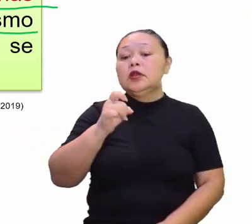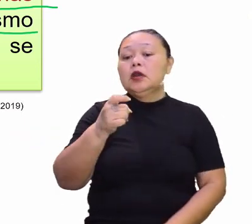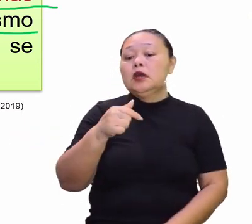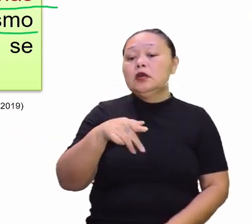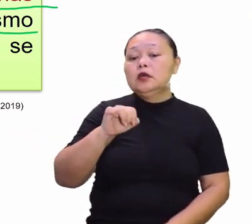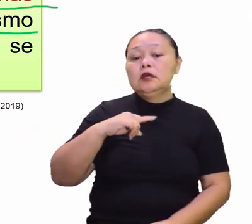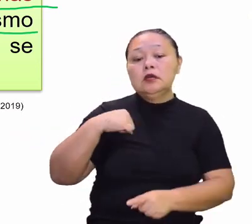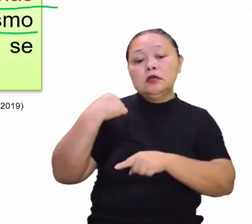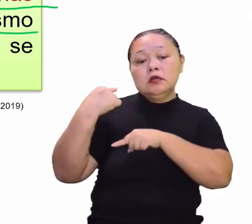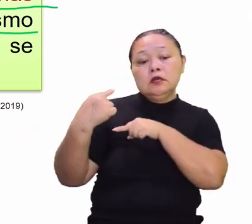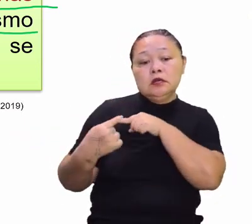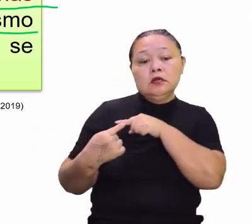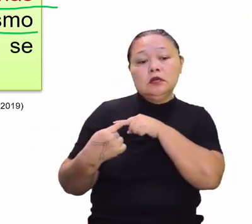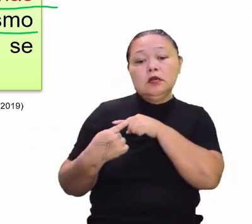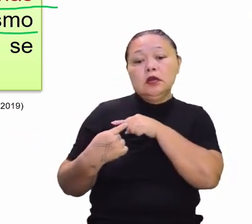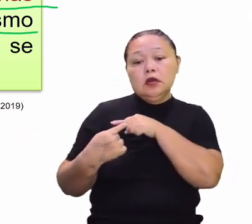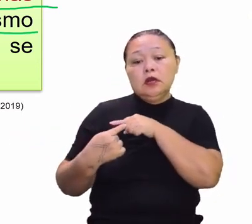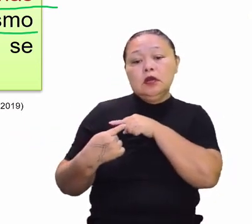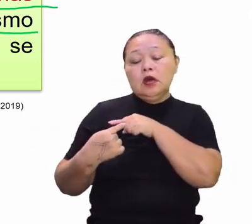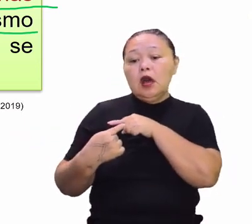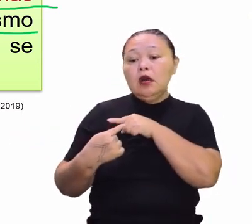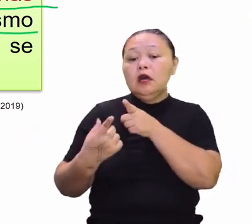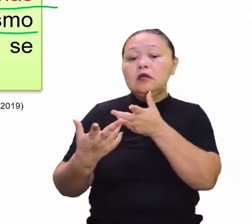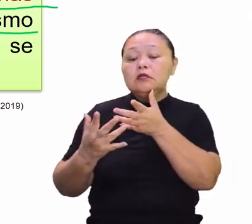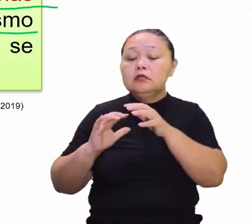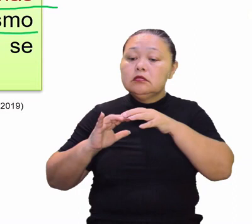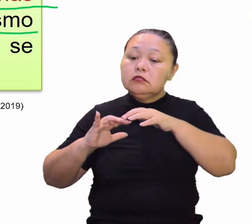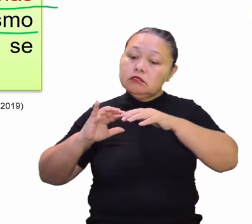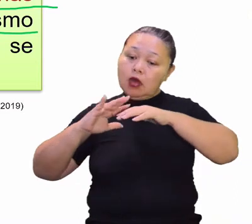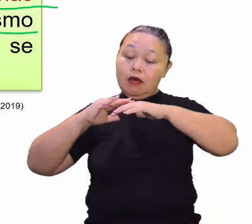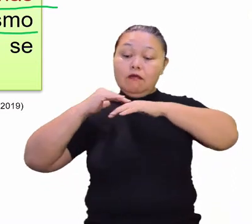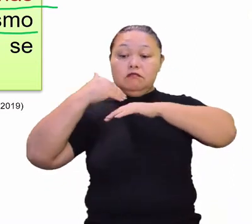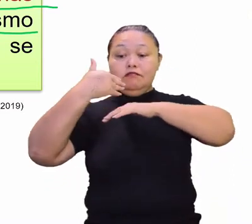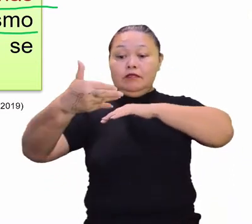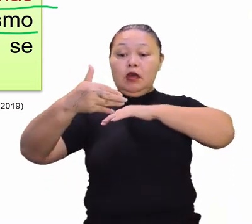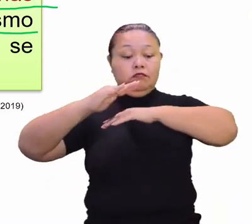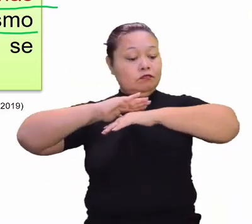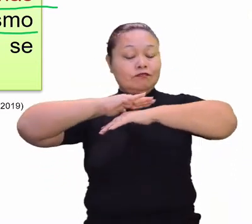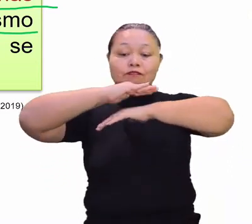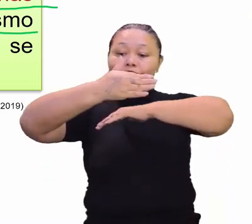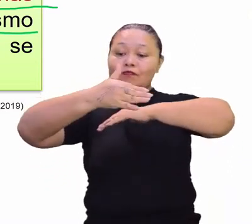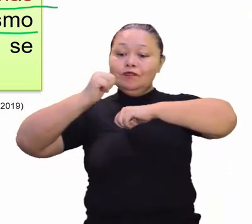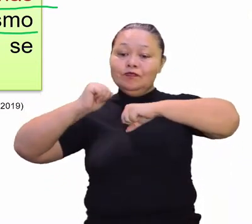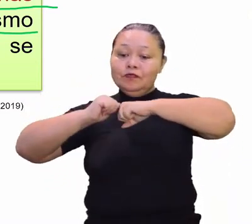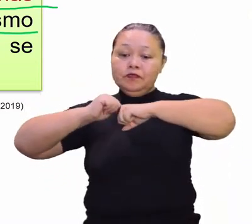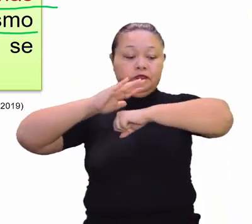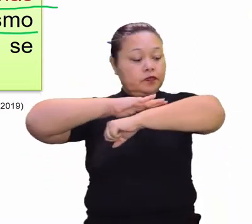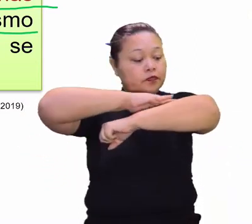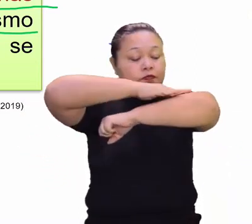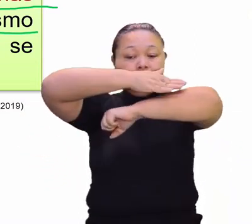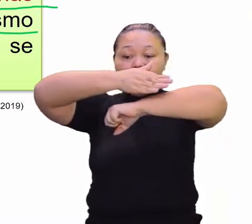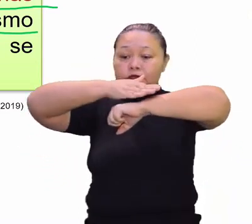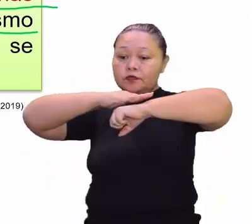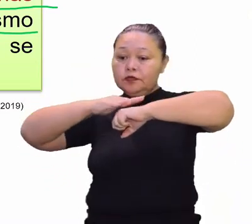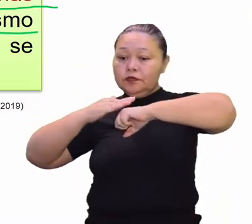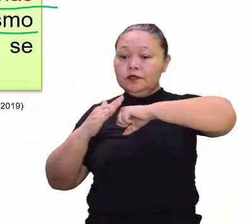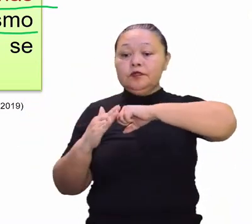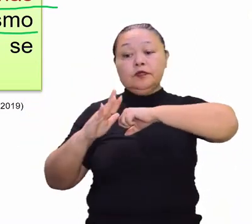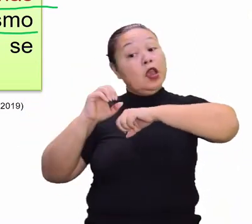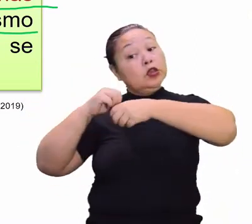Os processos exógenos, eles vão atuar sobre a superfície, sobre o relevo. São